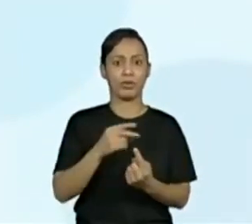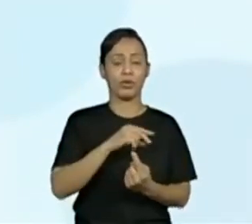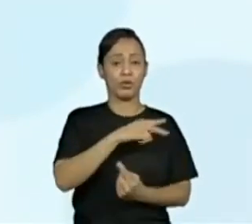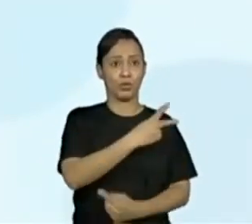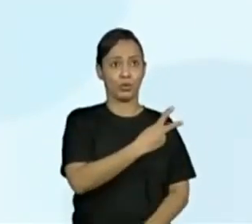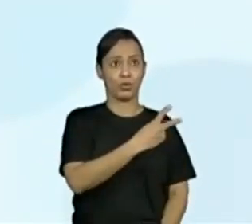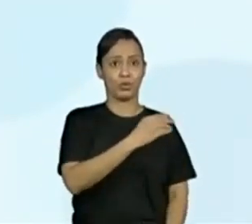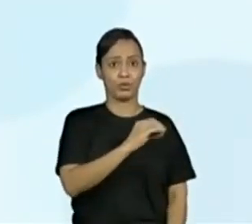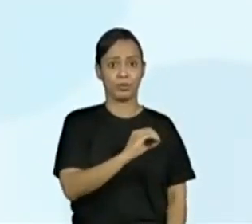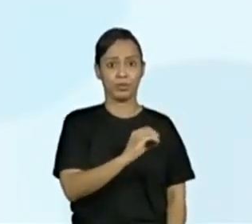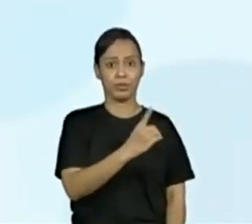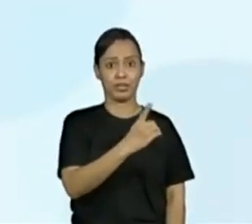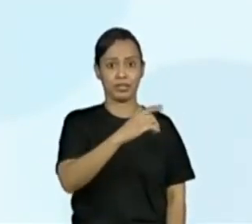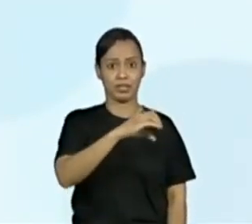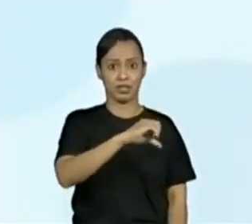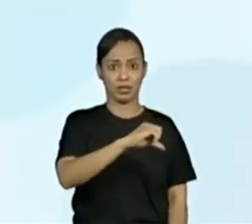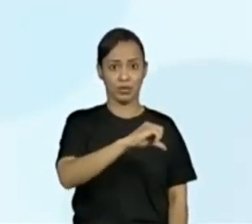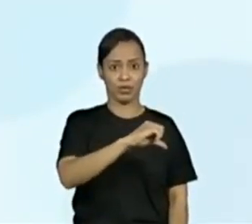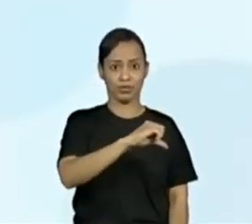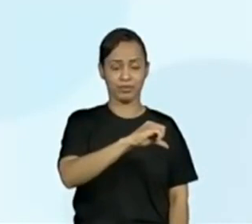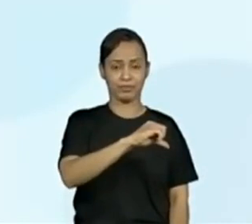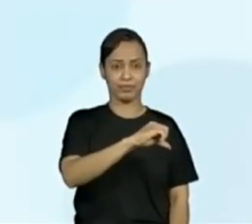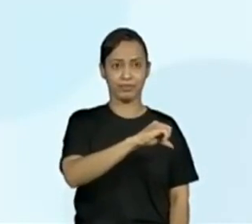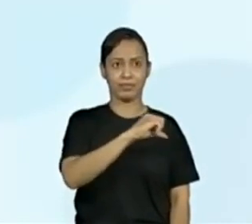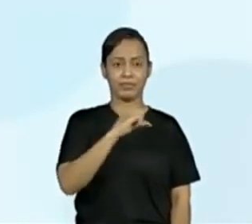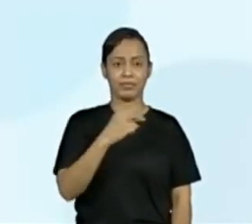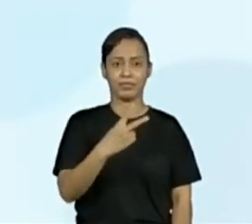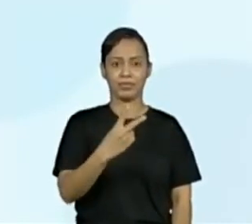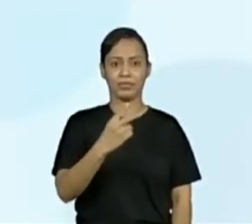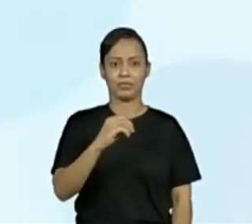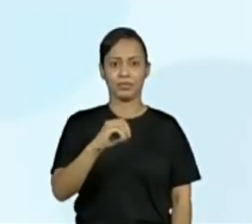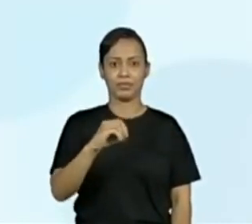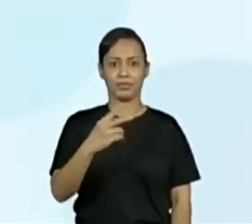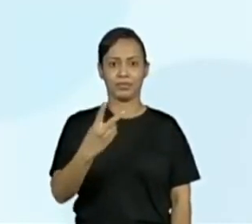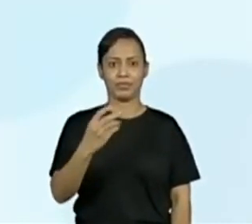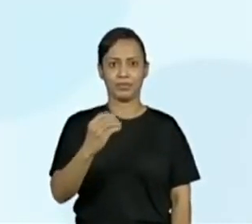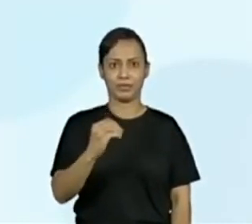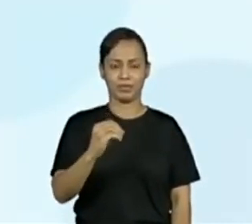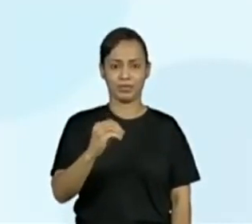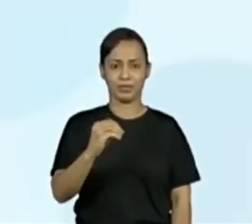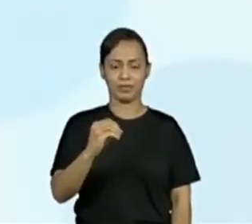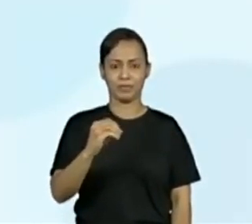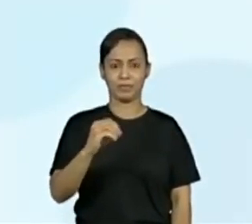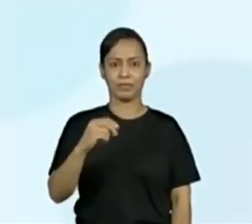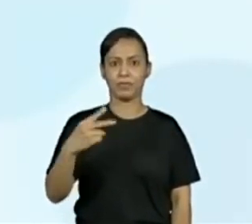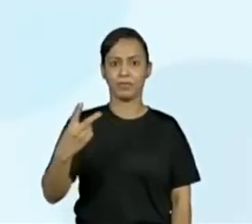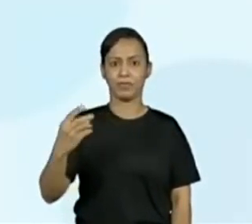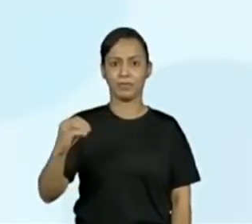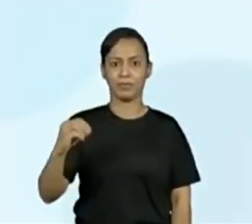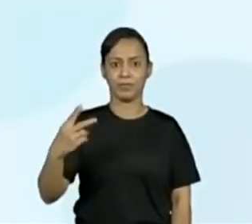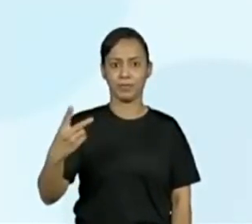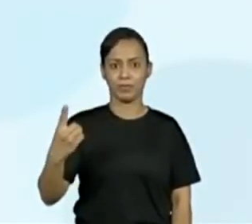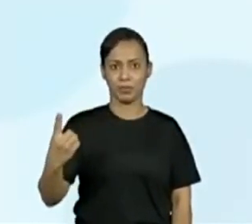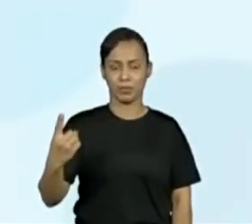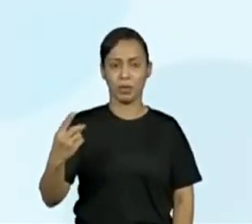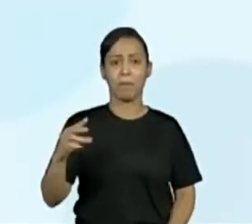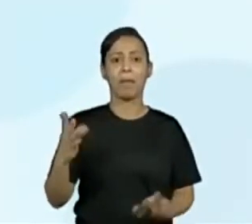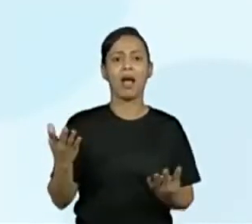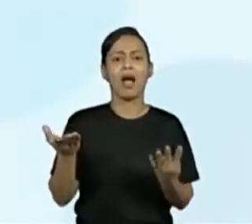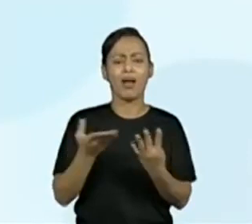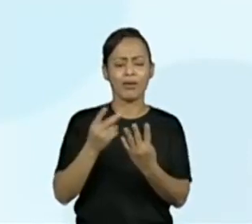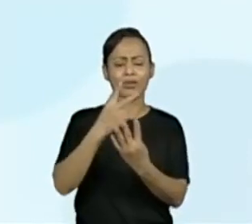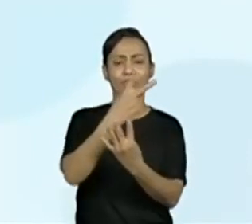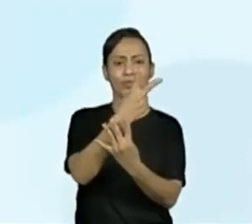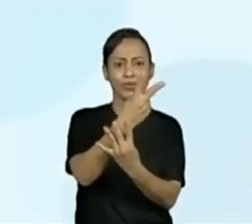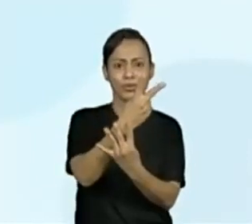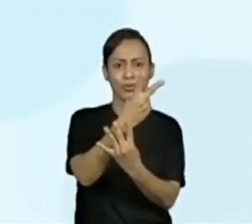tem 4 algarismos, hein, pessoal? Que número grande. Mas esse número eles estão acostumados a ver, professora. Então, acho que